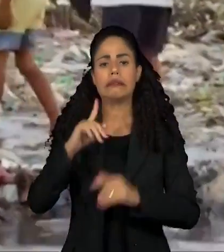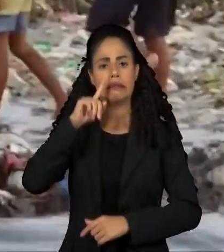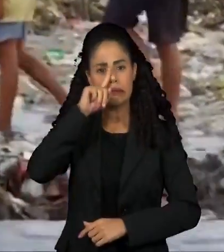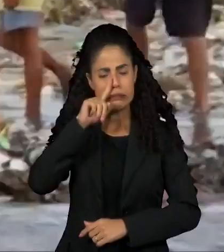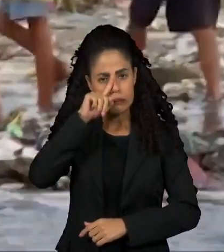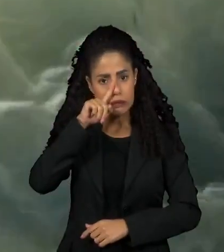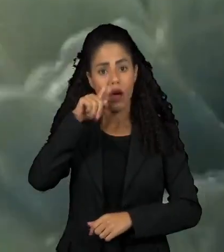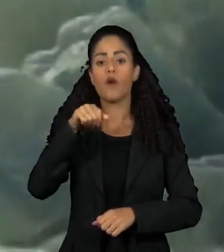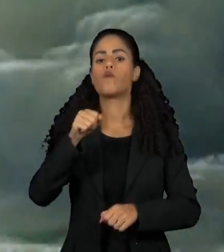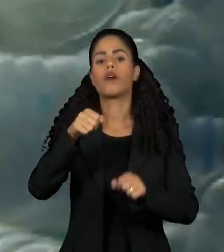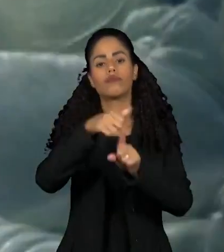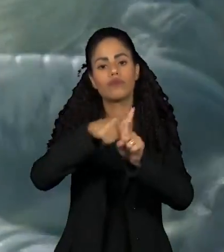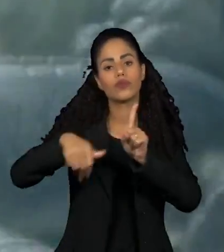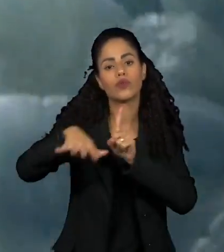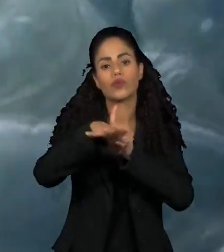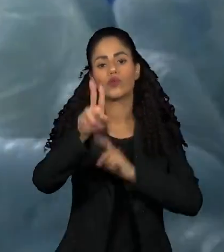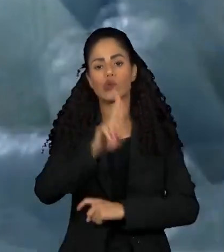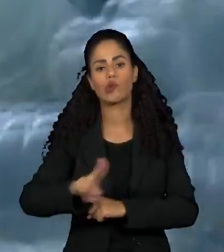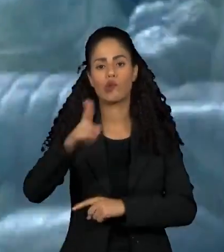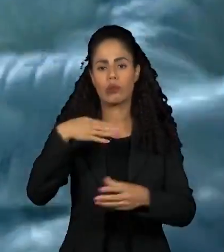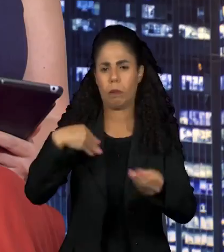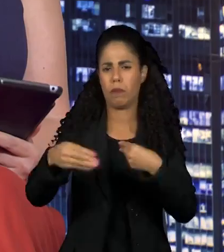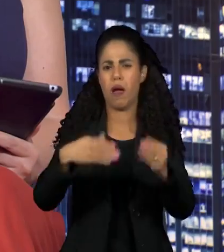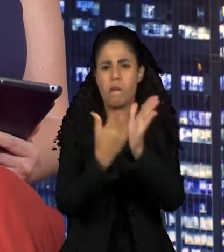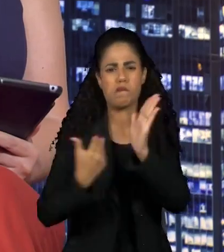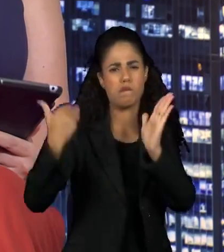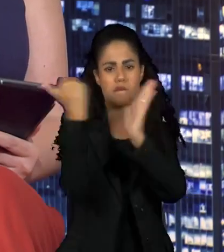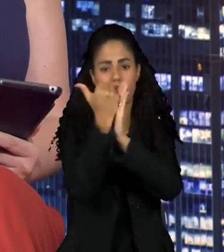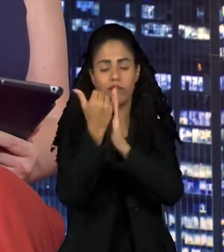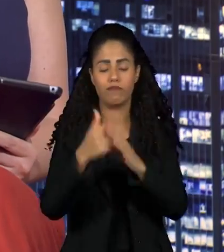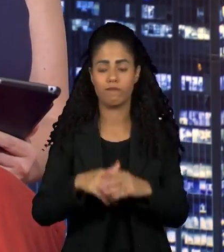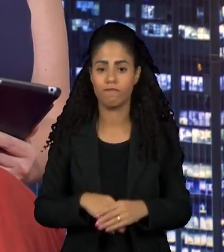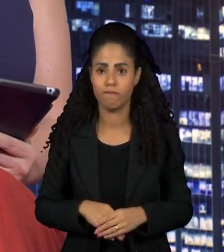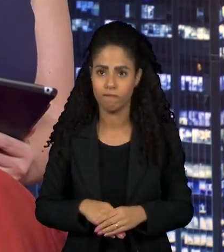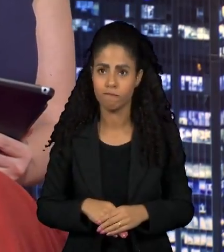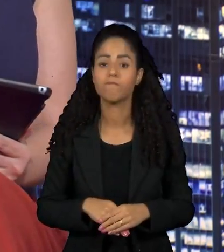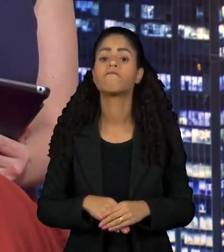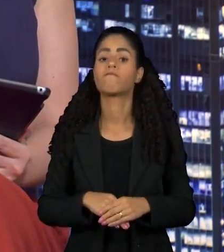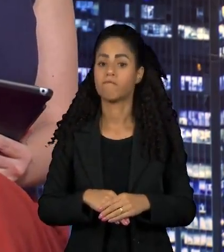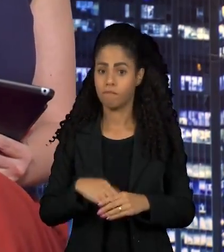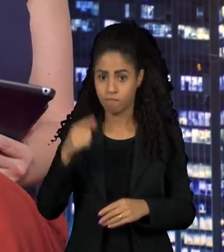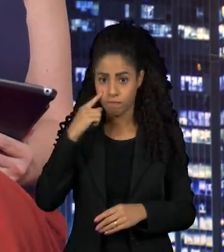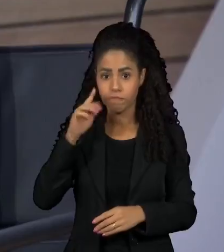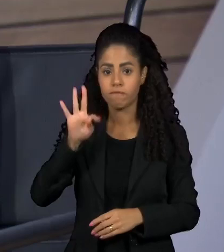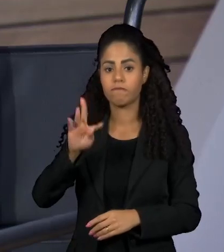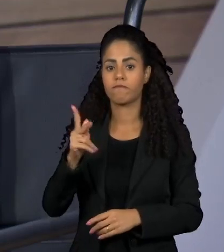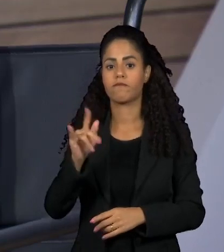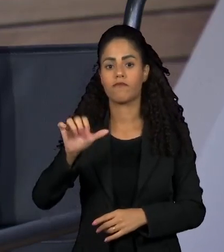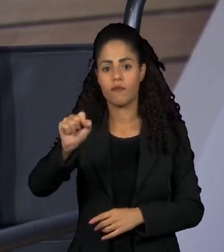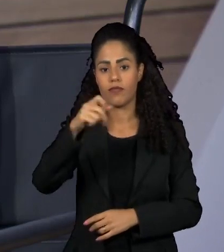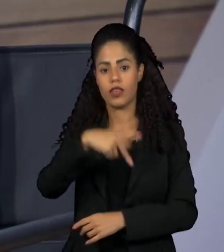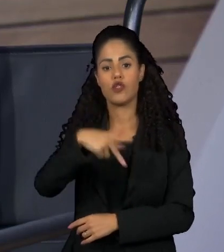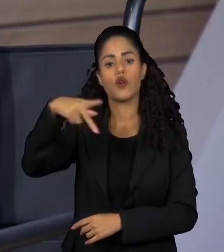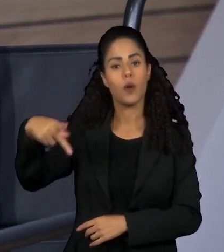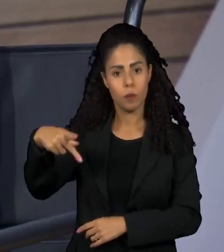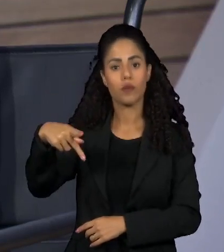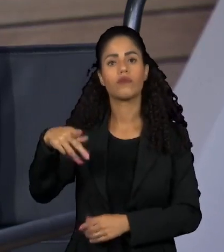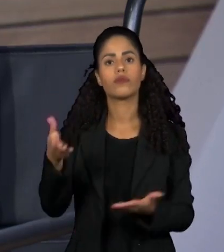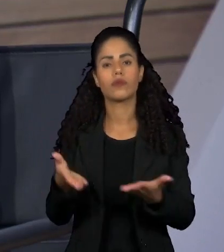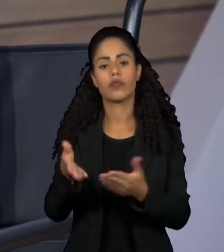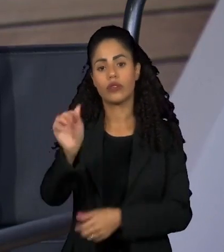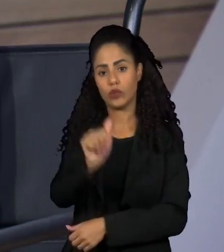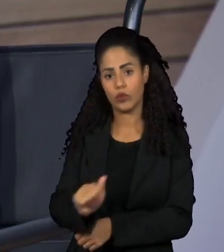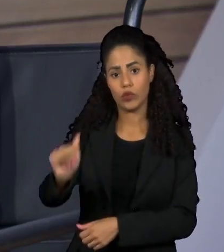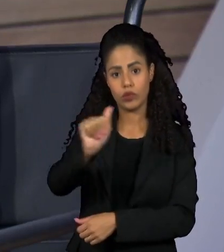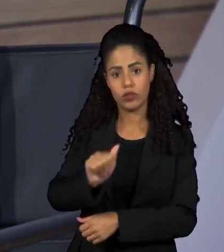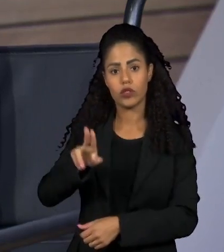para uma sociedade que usa plástico em excesso. Com a gente, a médica Thaís Mauad, professora associada do Departamento de